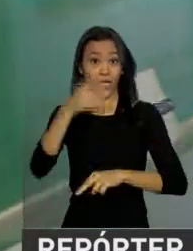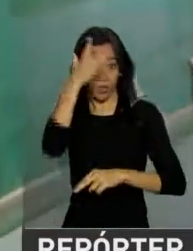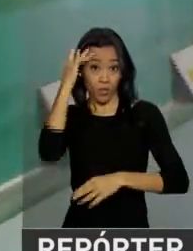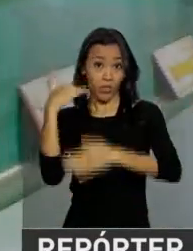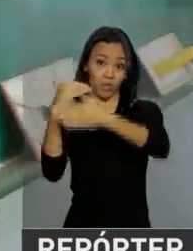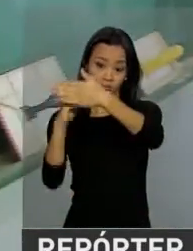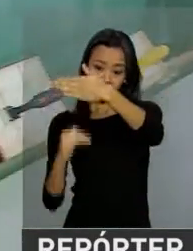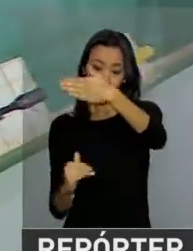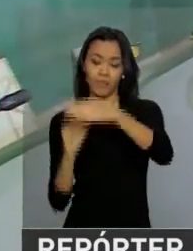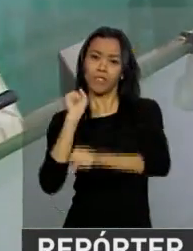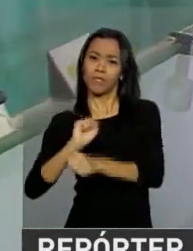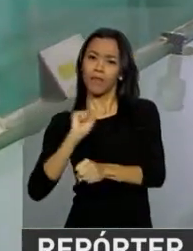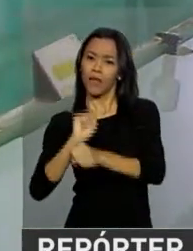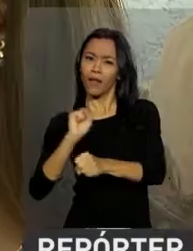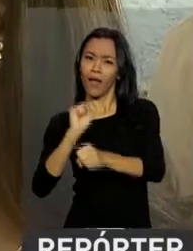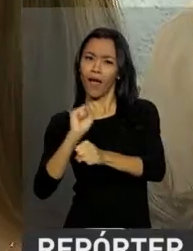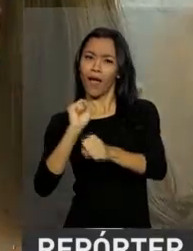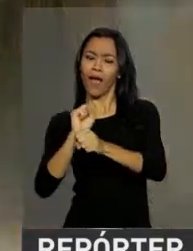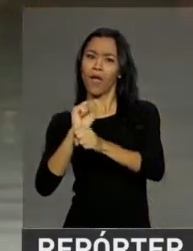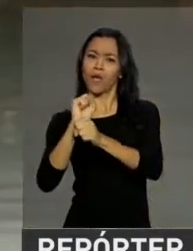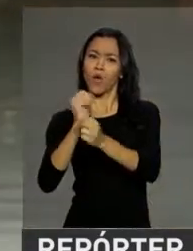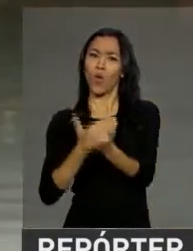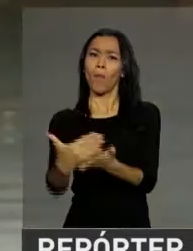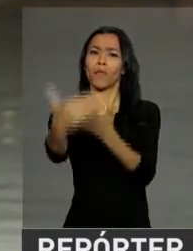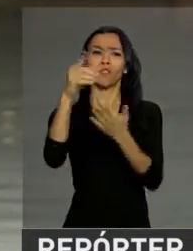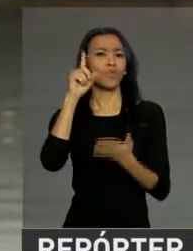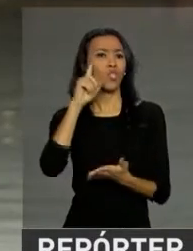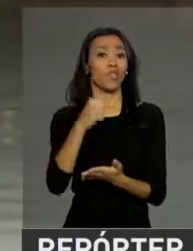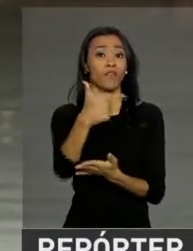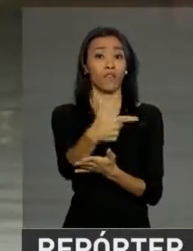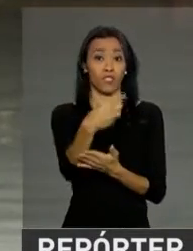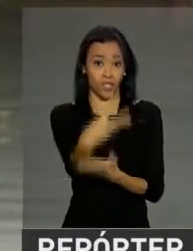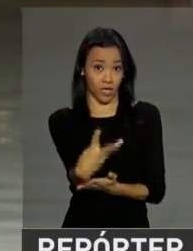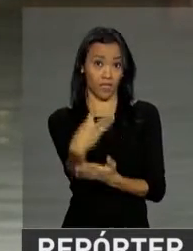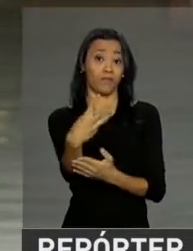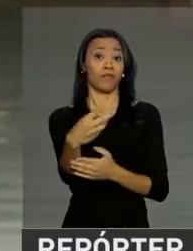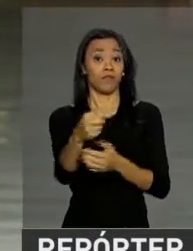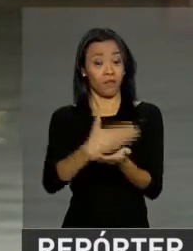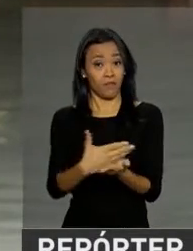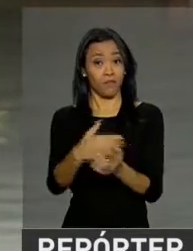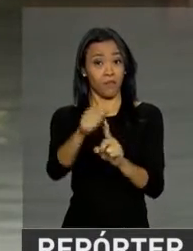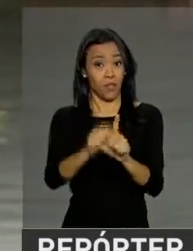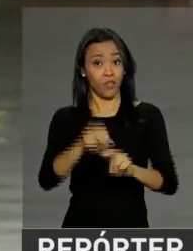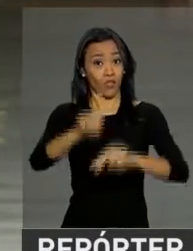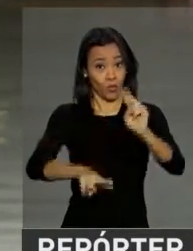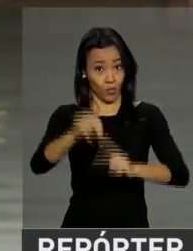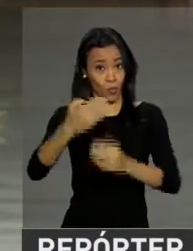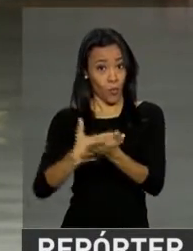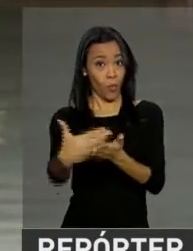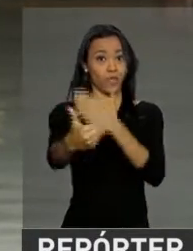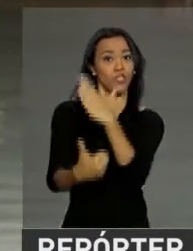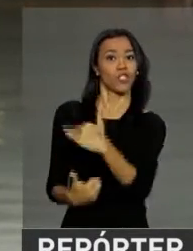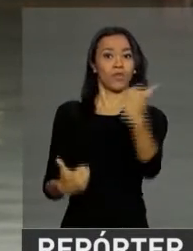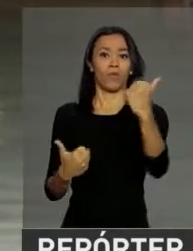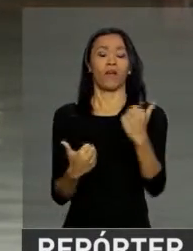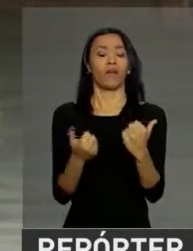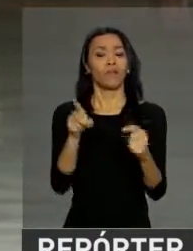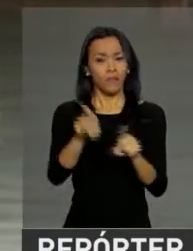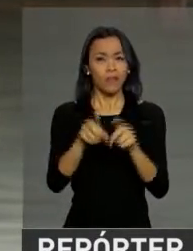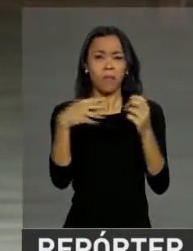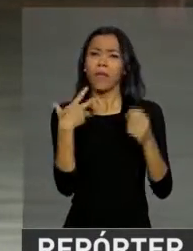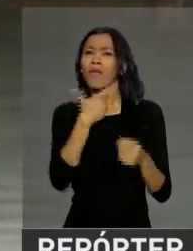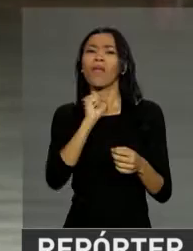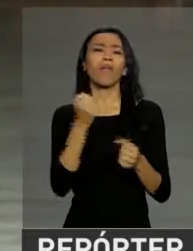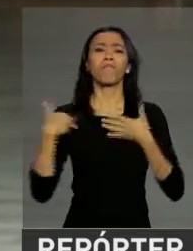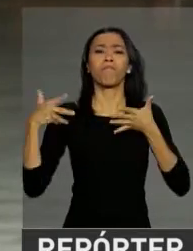eles vão começar a ser convocados a partir do dia 23 de junho puderam participar do do sisu dessa segunda edição do sisu